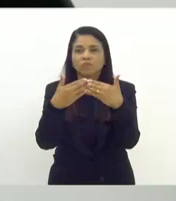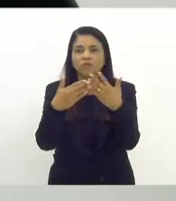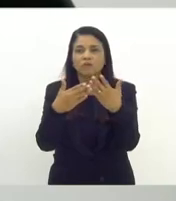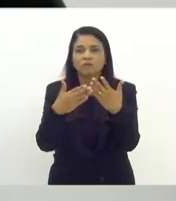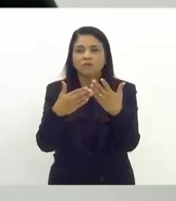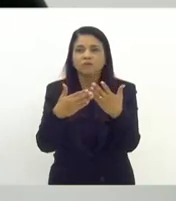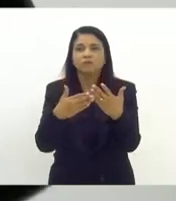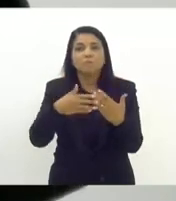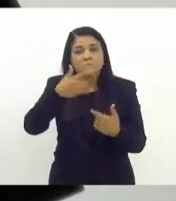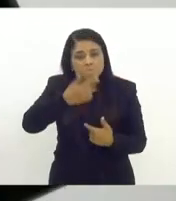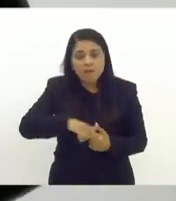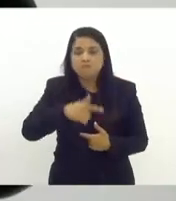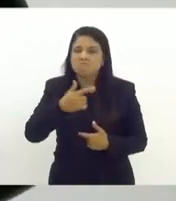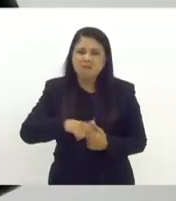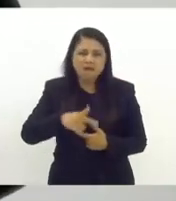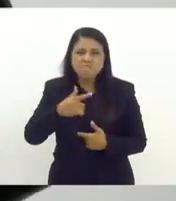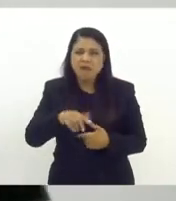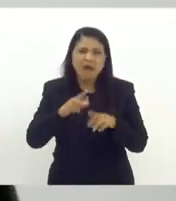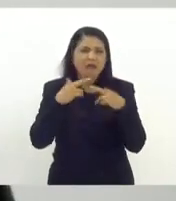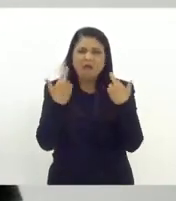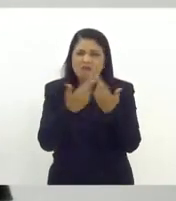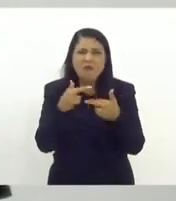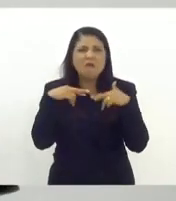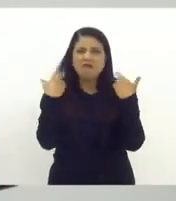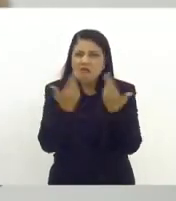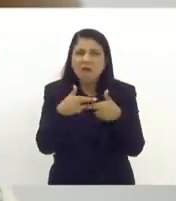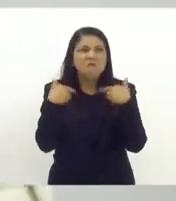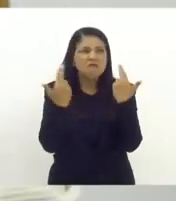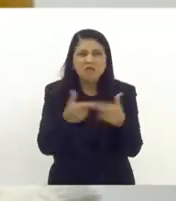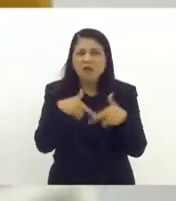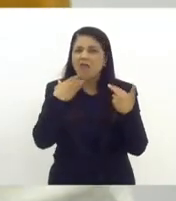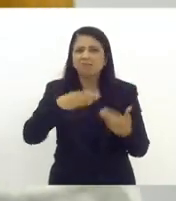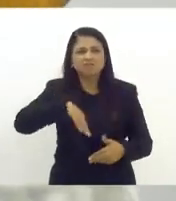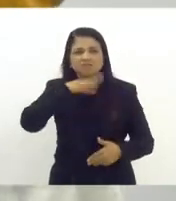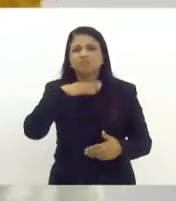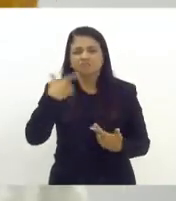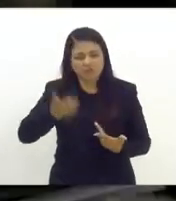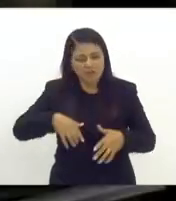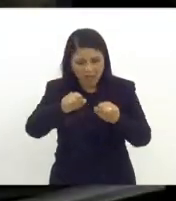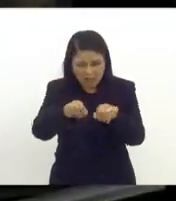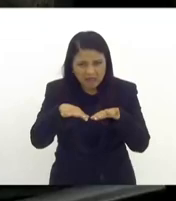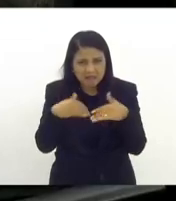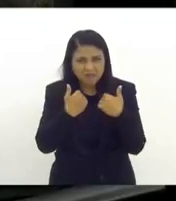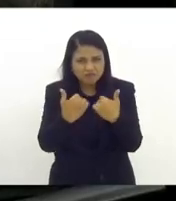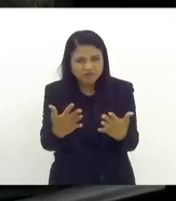mais mais e mais e mais reuniões para a gente estar aqui novamente né